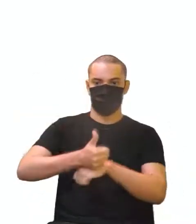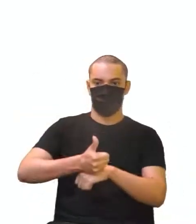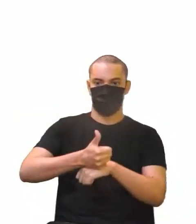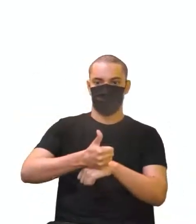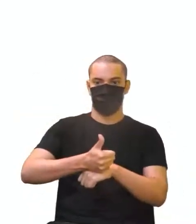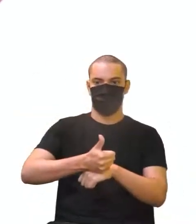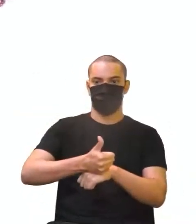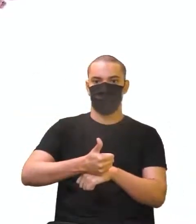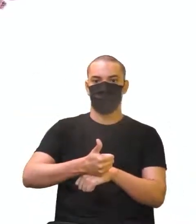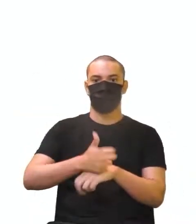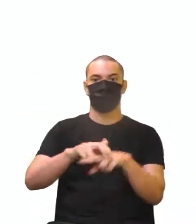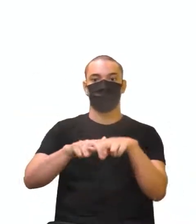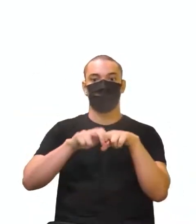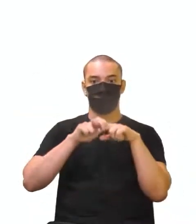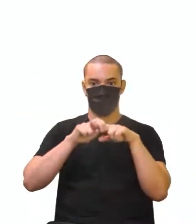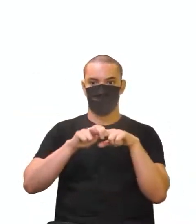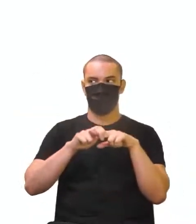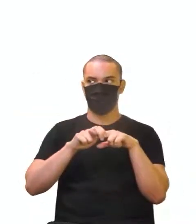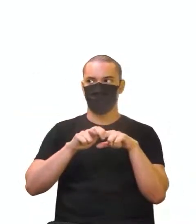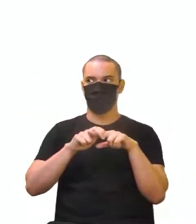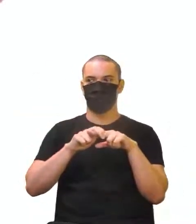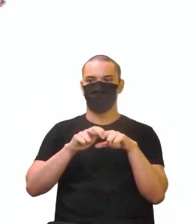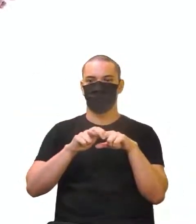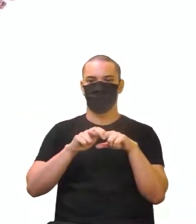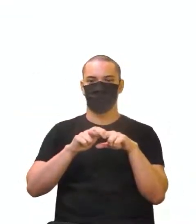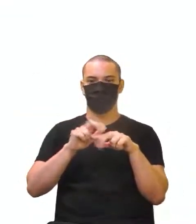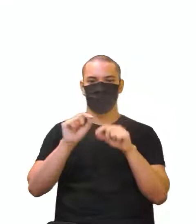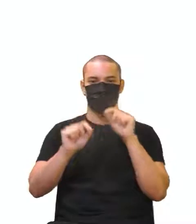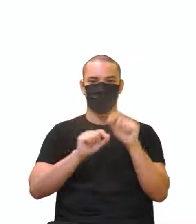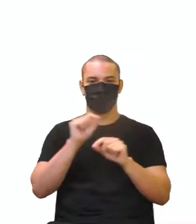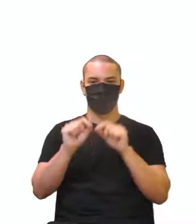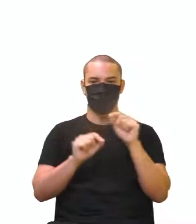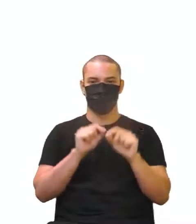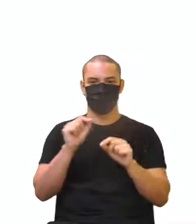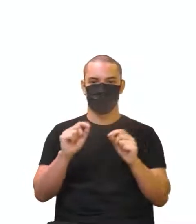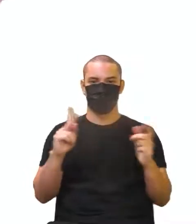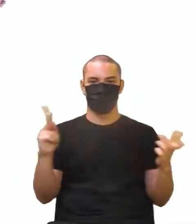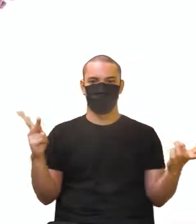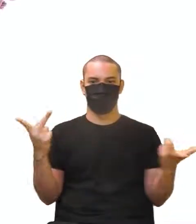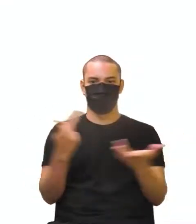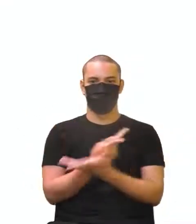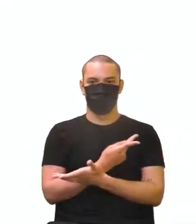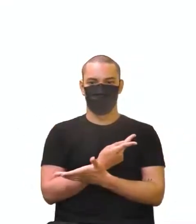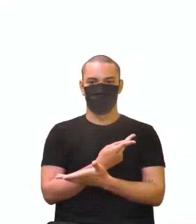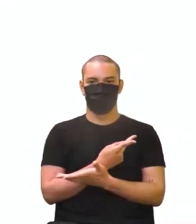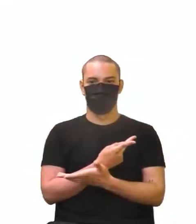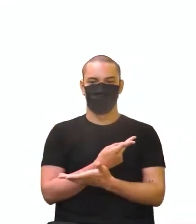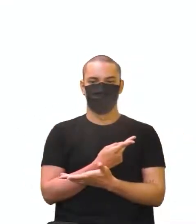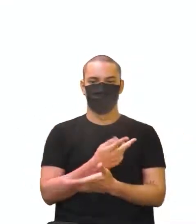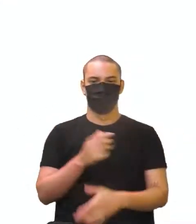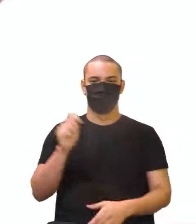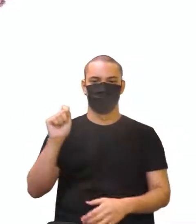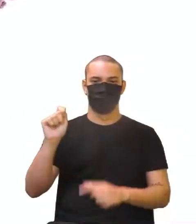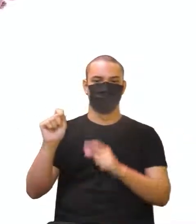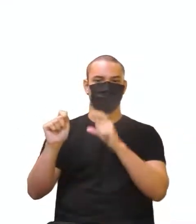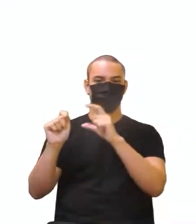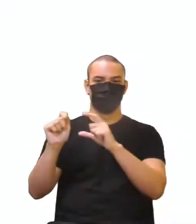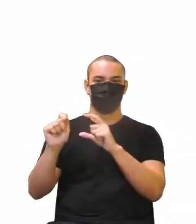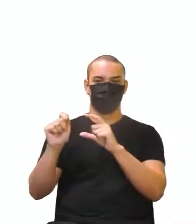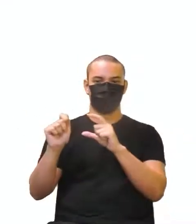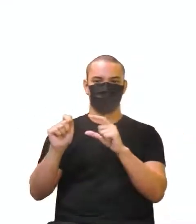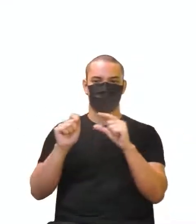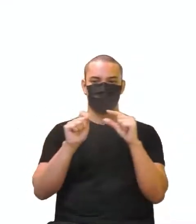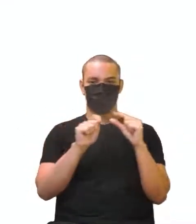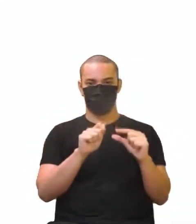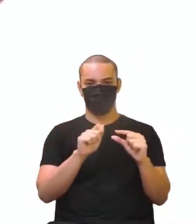pra gente, professor, o azinho dele num gameta, circule o azinho do ovócito